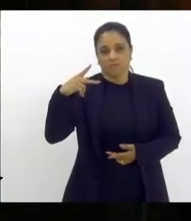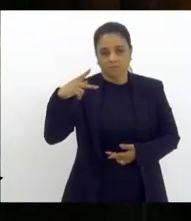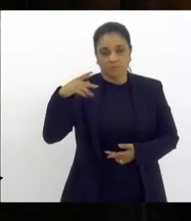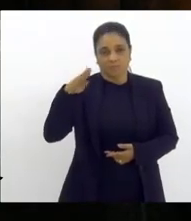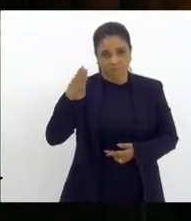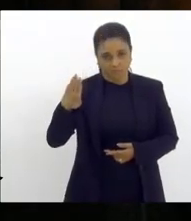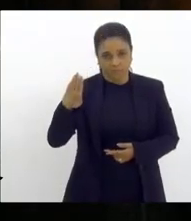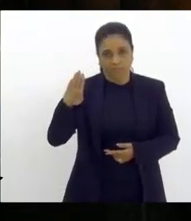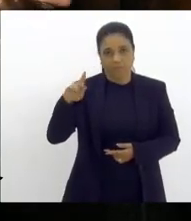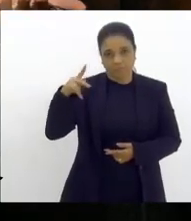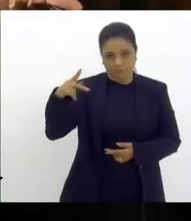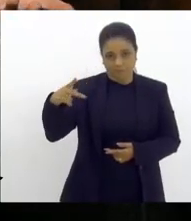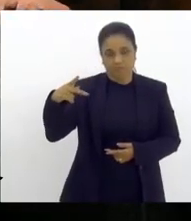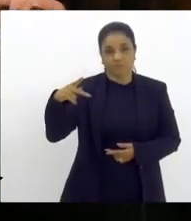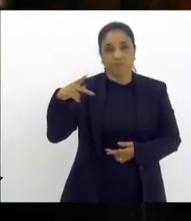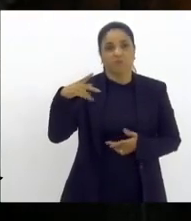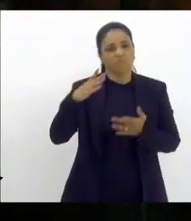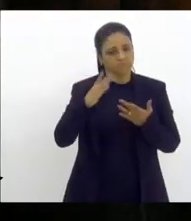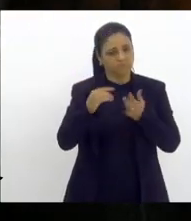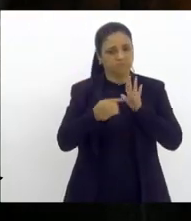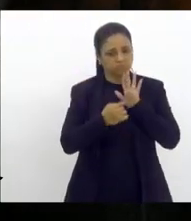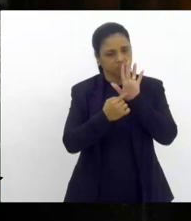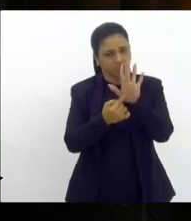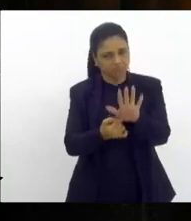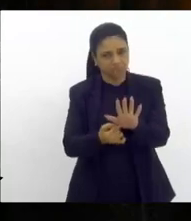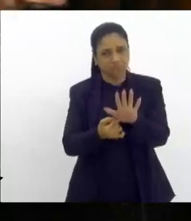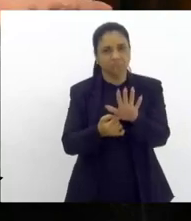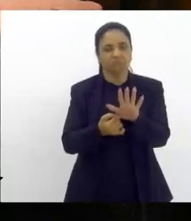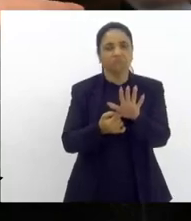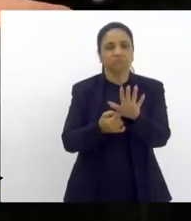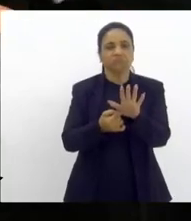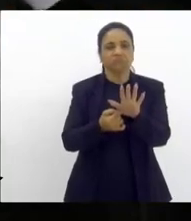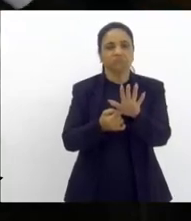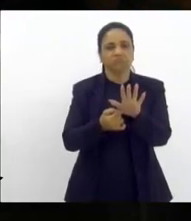de mérito absolutamente relevante